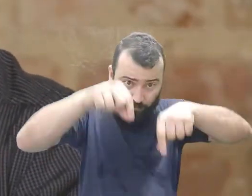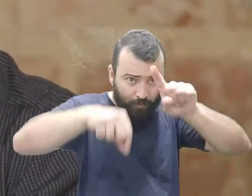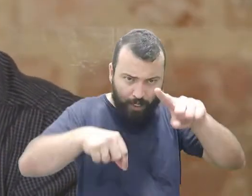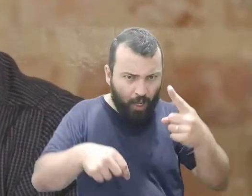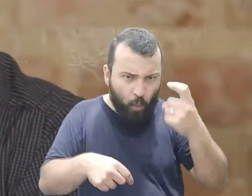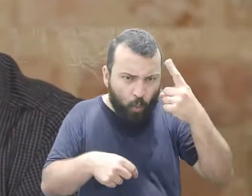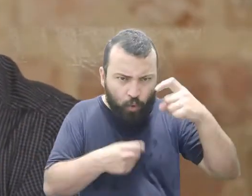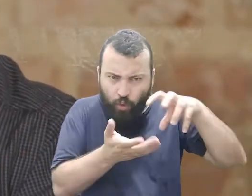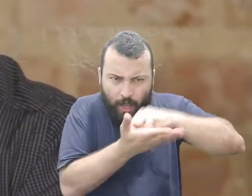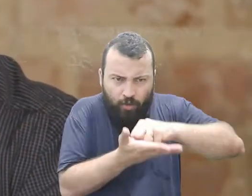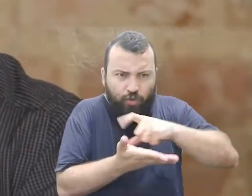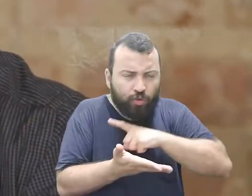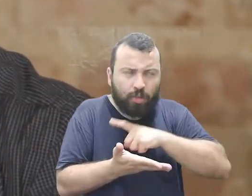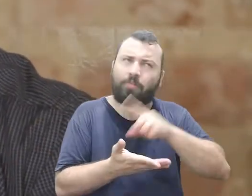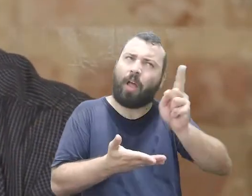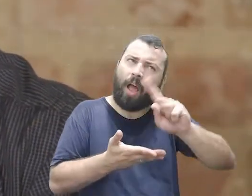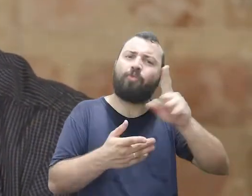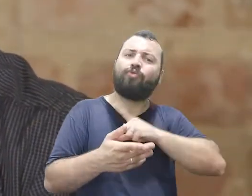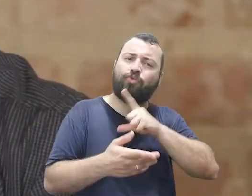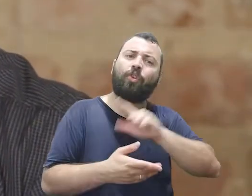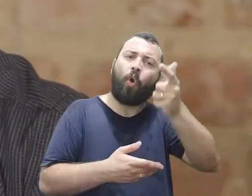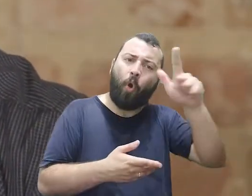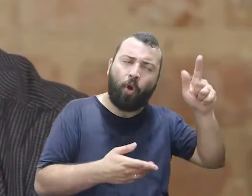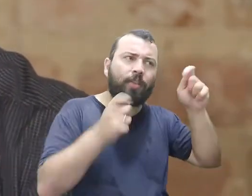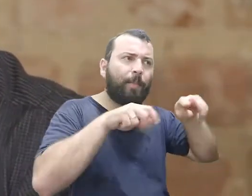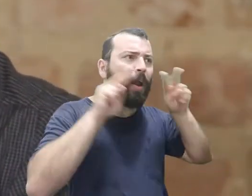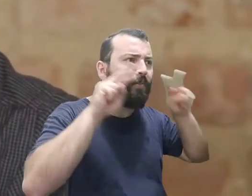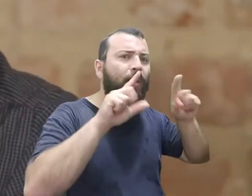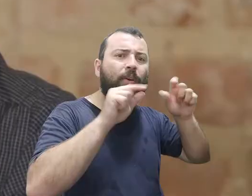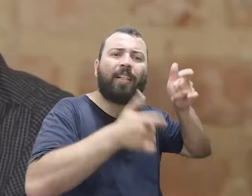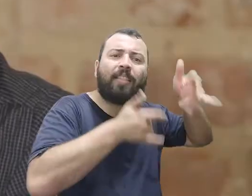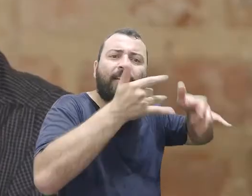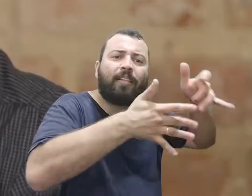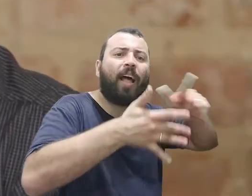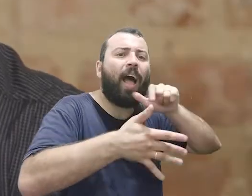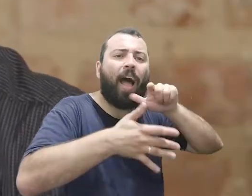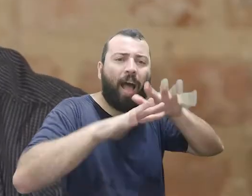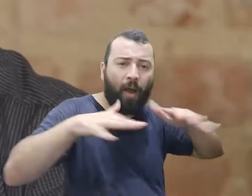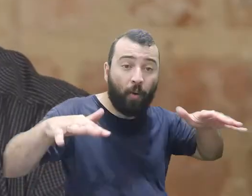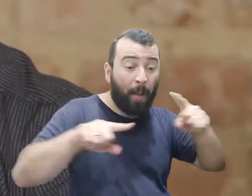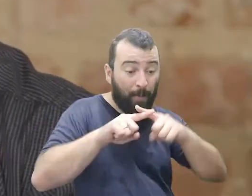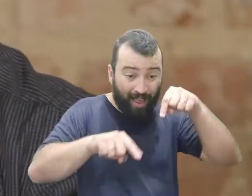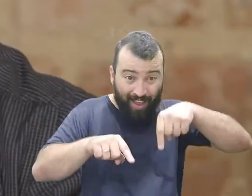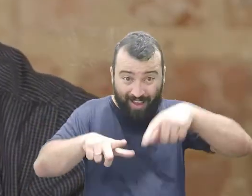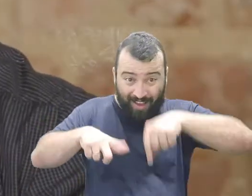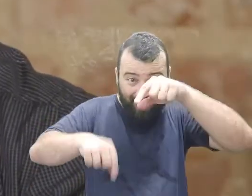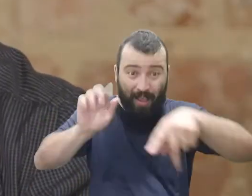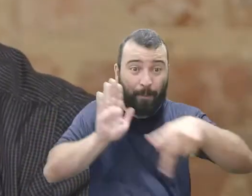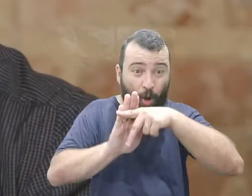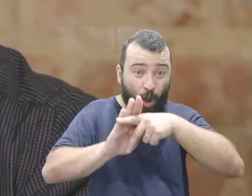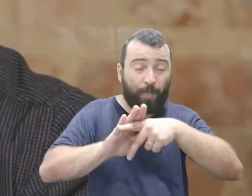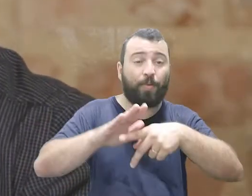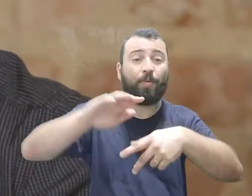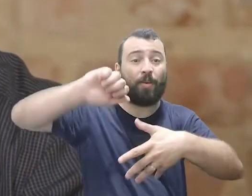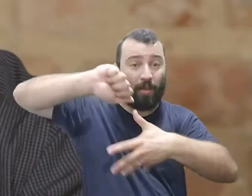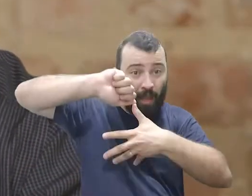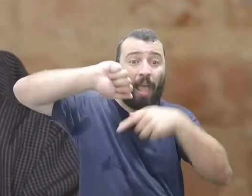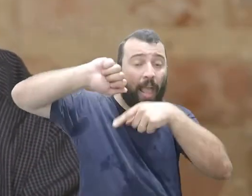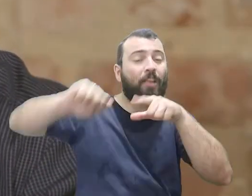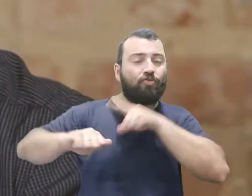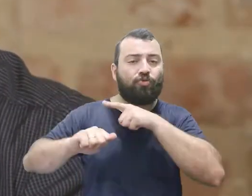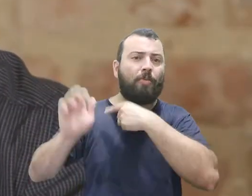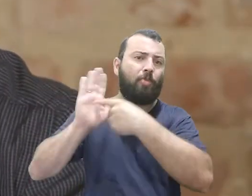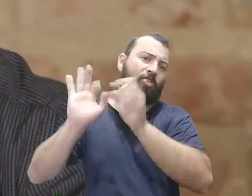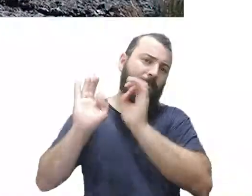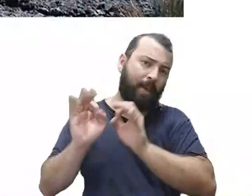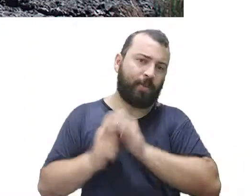os únicos que registram essa variação. A gente também pode observar isso em sedimentos marinhos. mas os espeleotemas da América do Sul registram